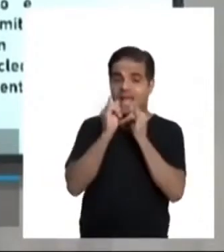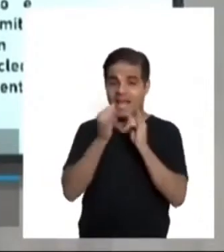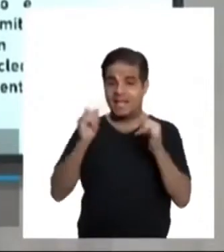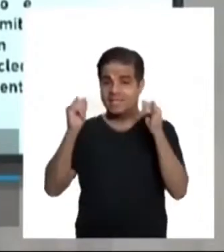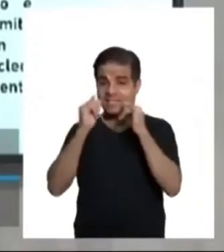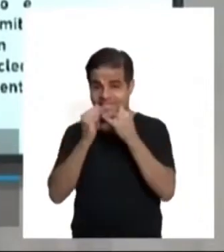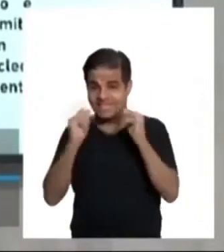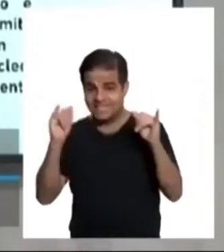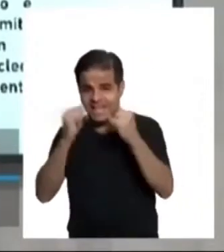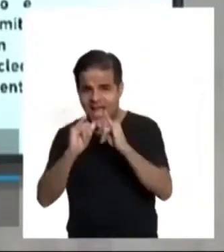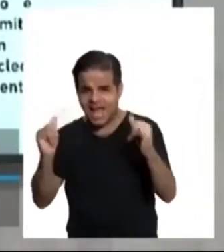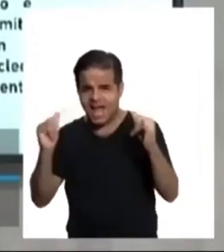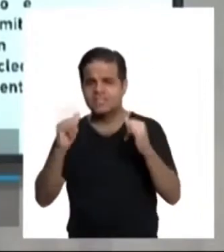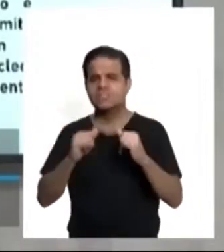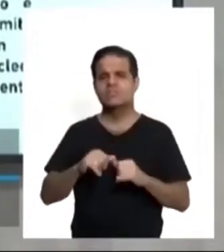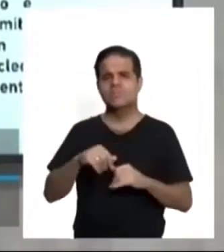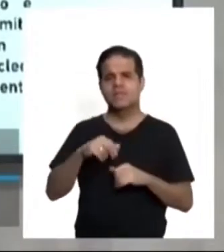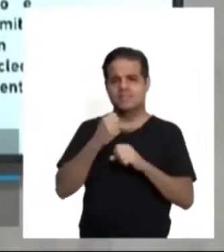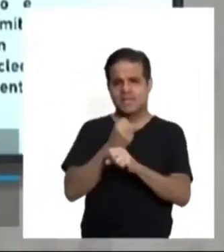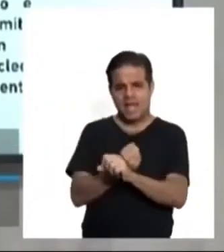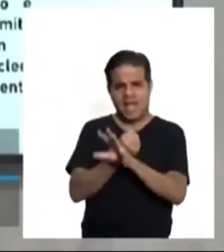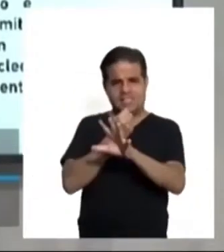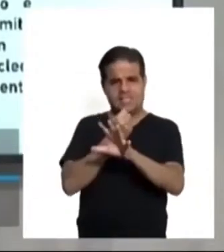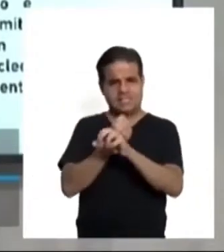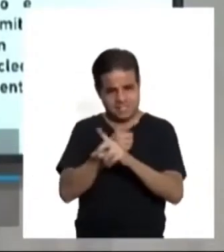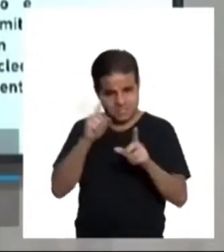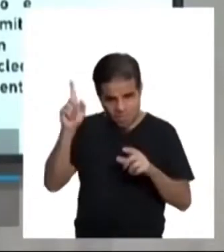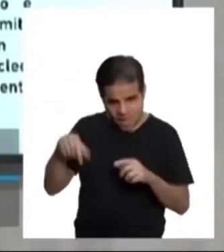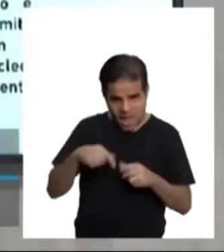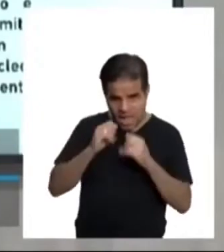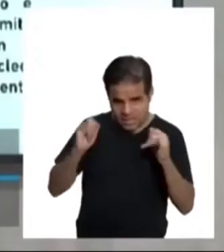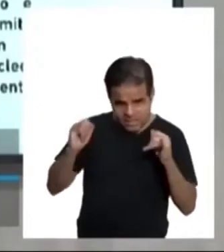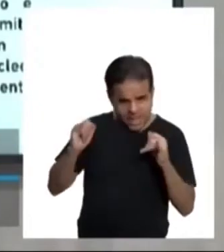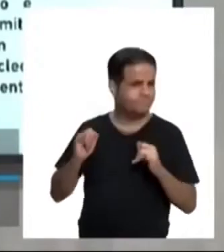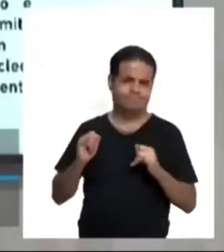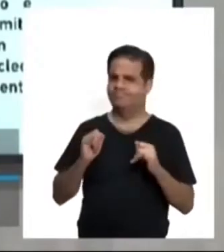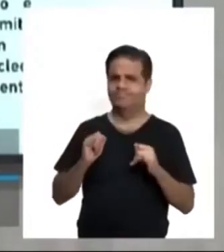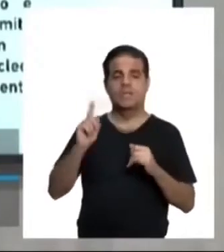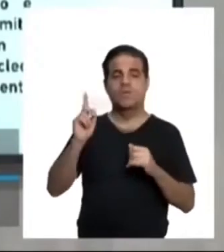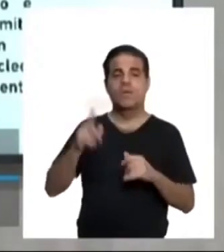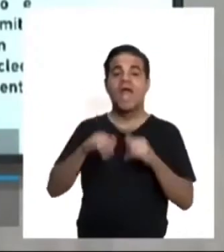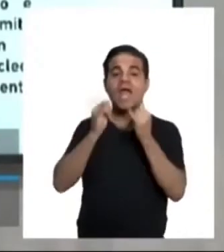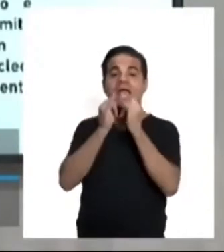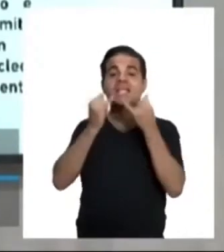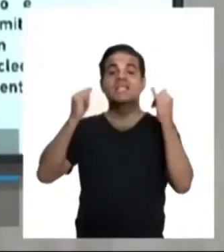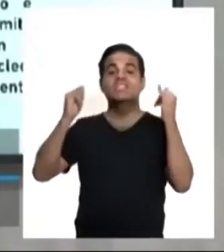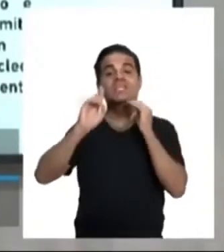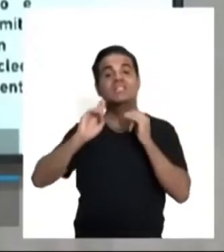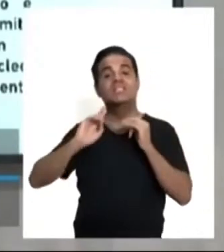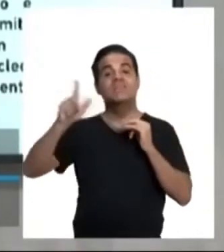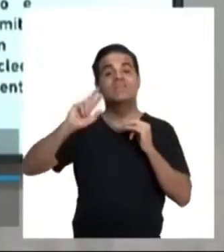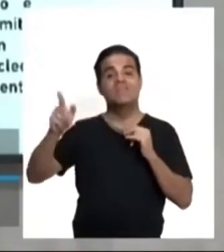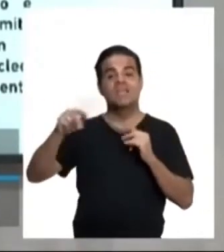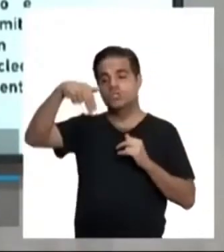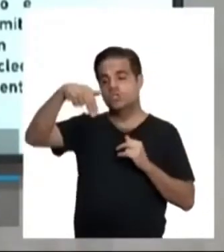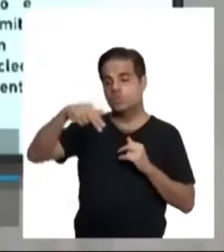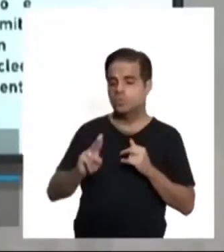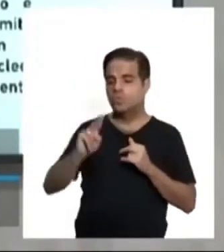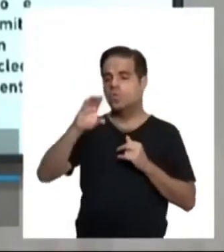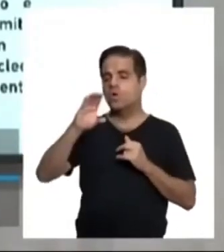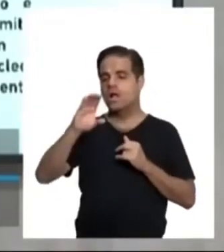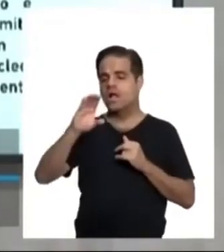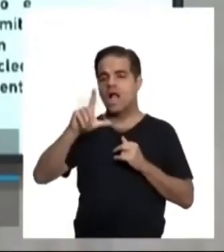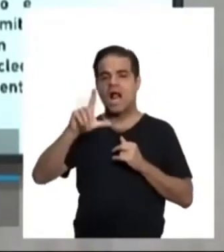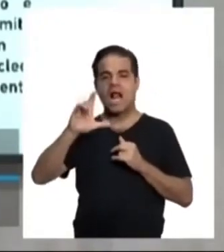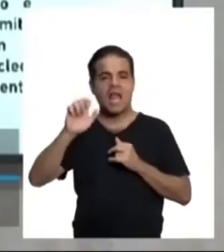eletricidade. Mas radiação não é eletricidade. Radiação é energia nuclear. Então, a grande